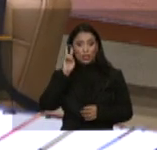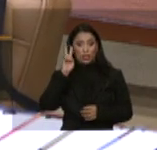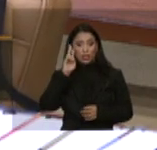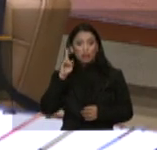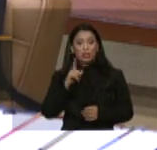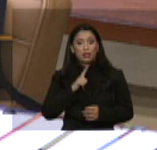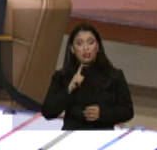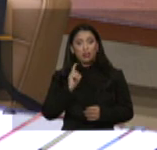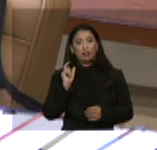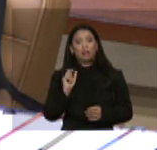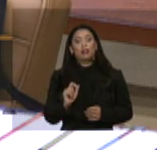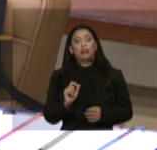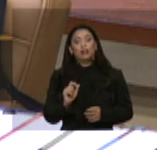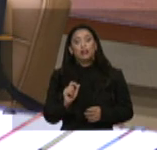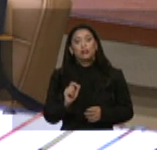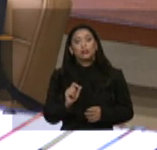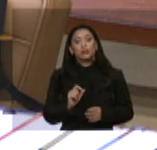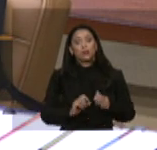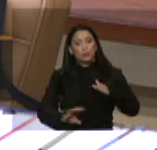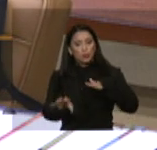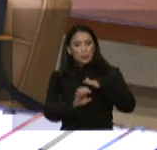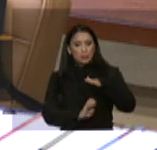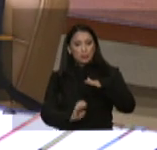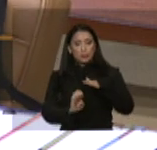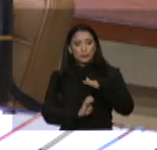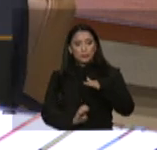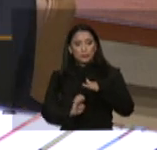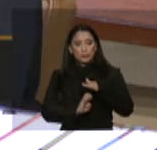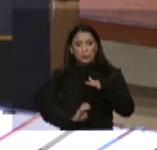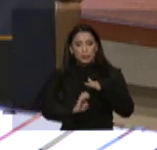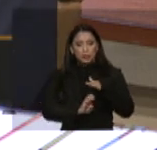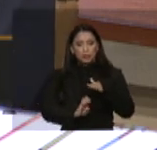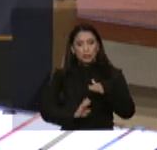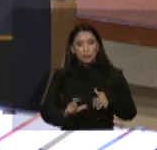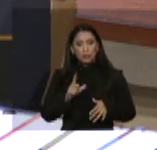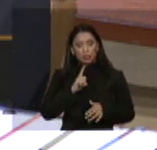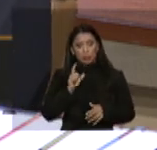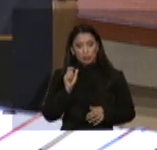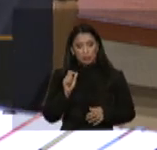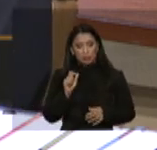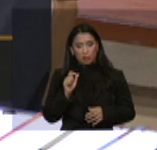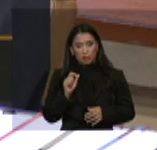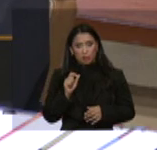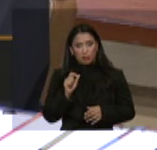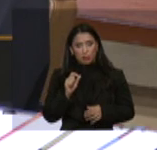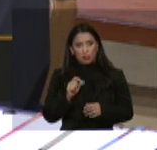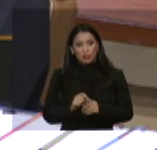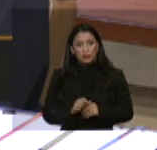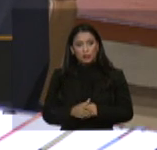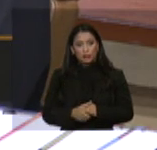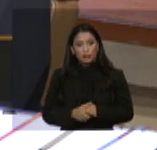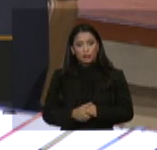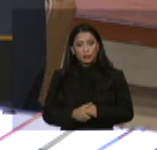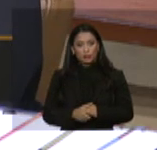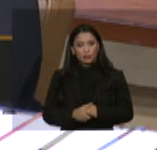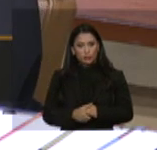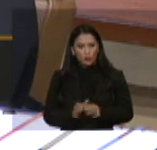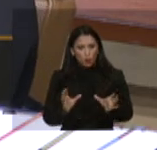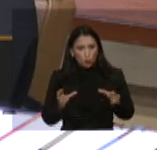com um caso de um empresário Russo que tinha interferência no futebol Paulista